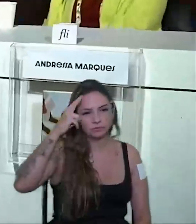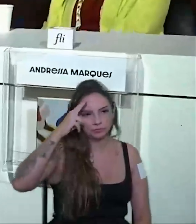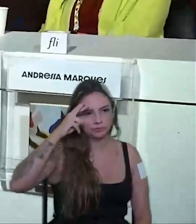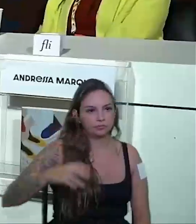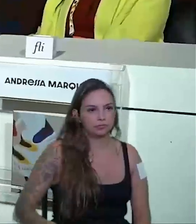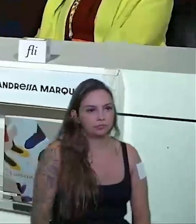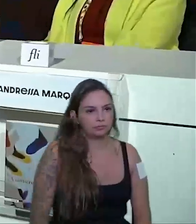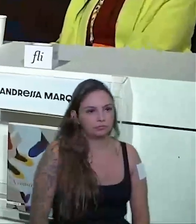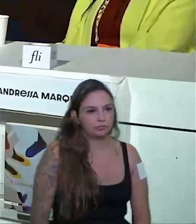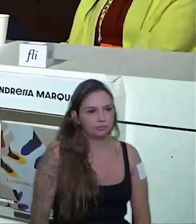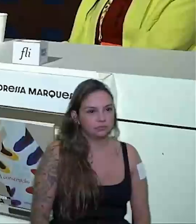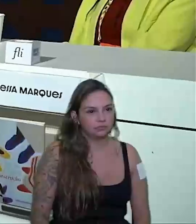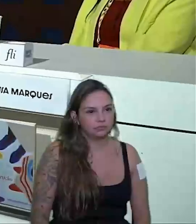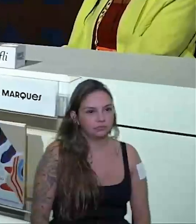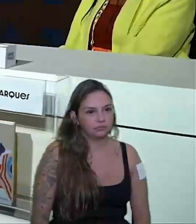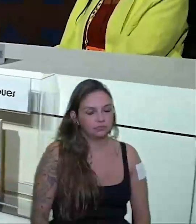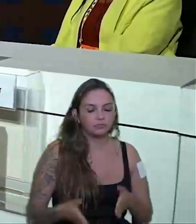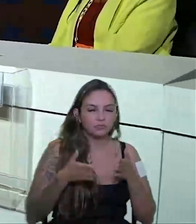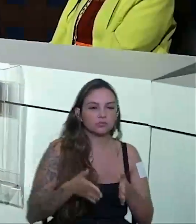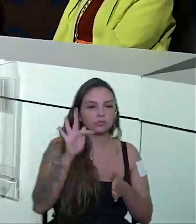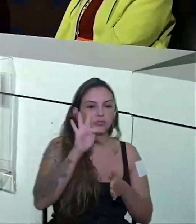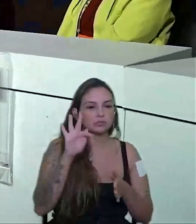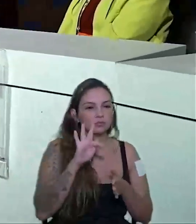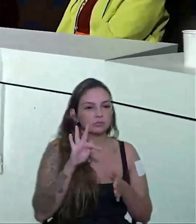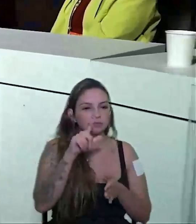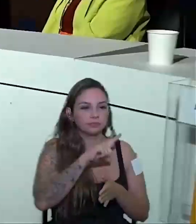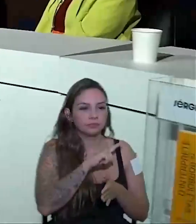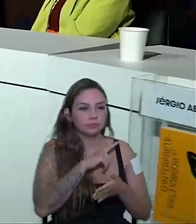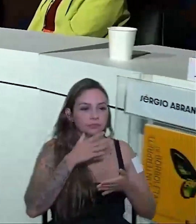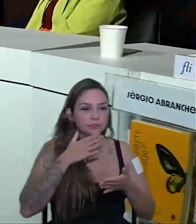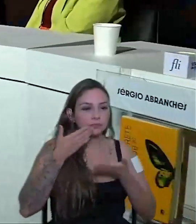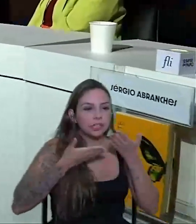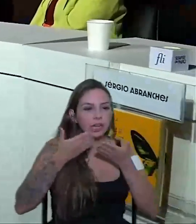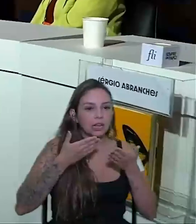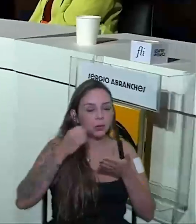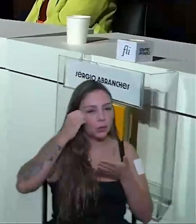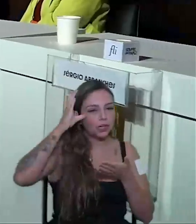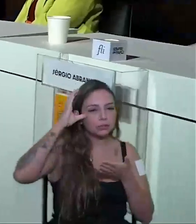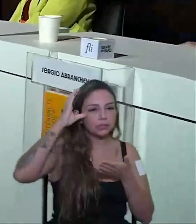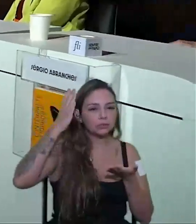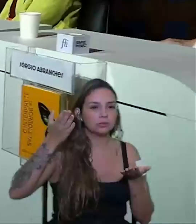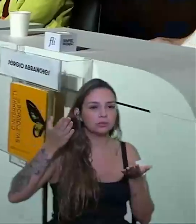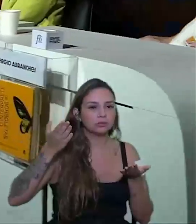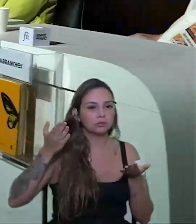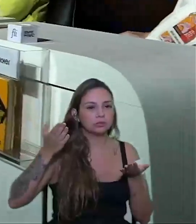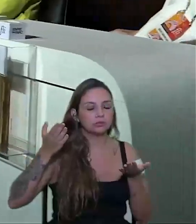memória. E aí o Joaquim entra na universidade e ele tem que lidar com um tipo de conhecimento